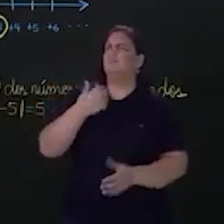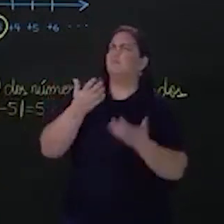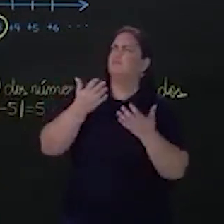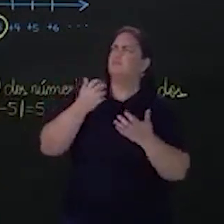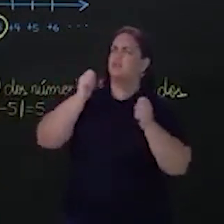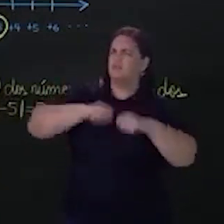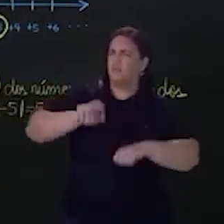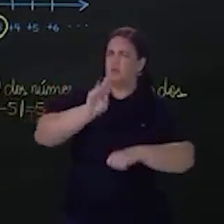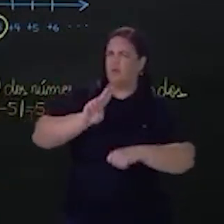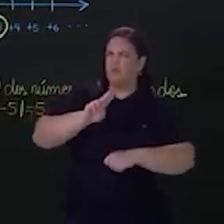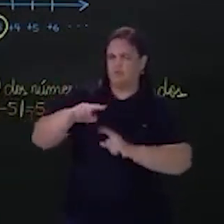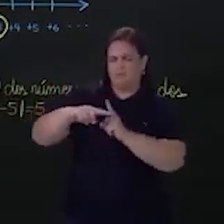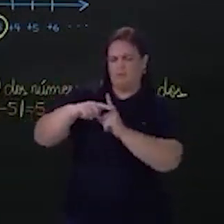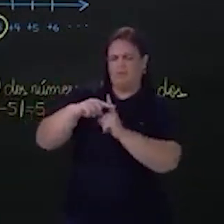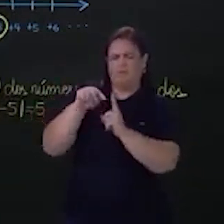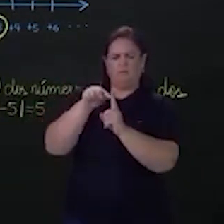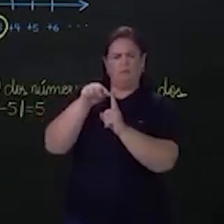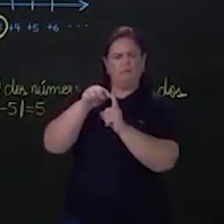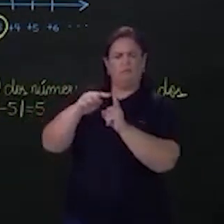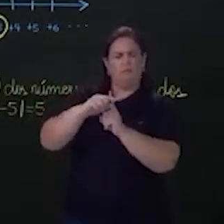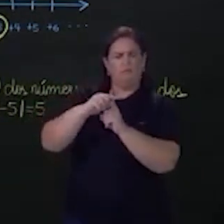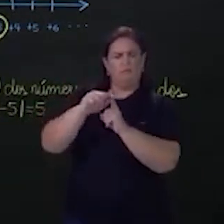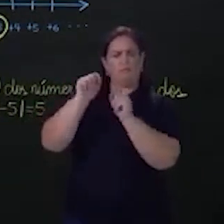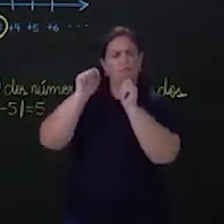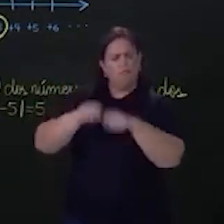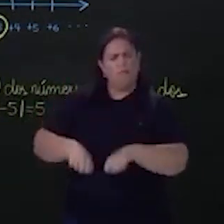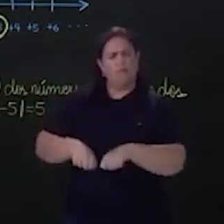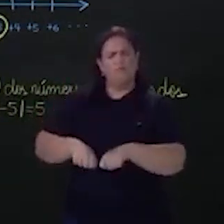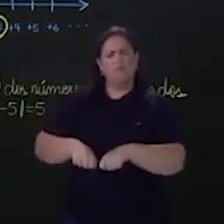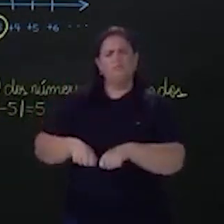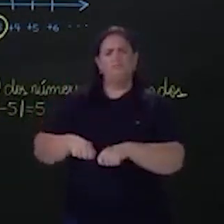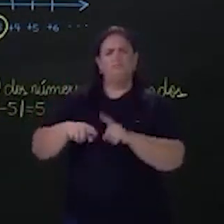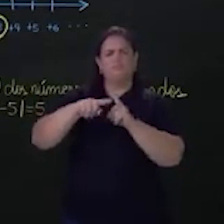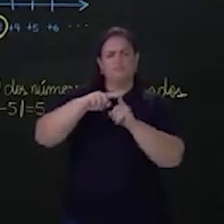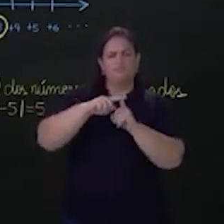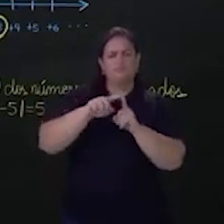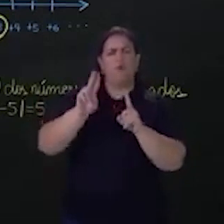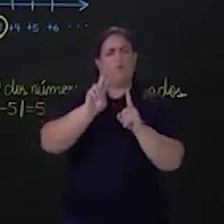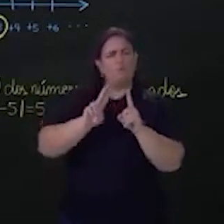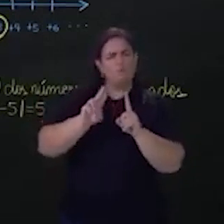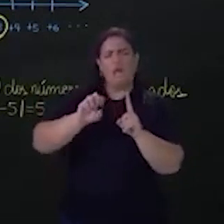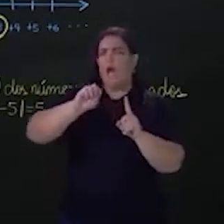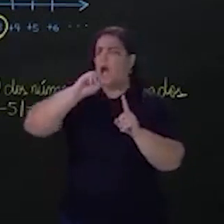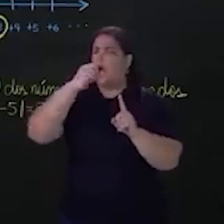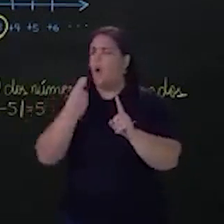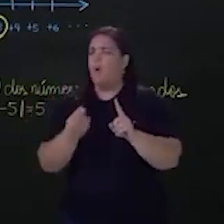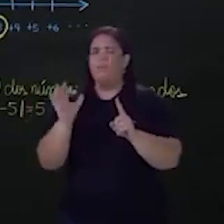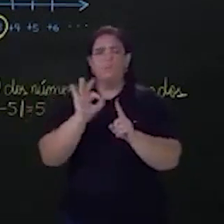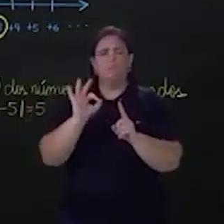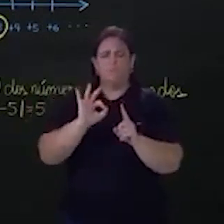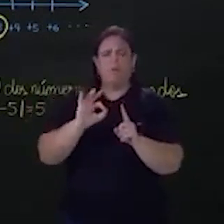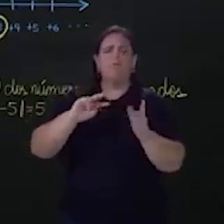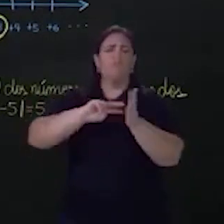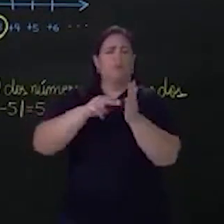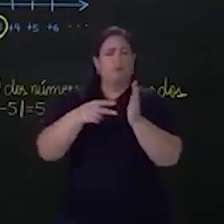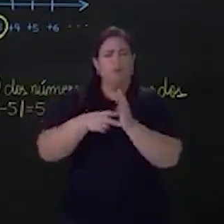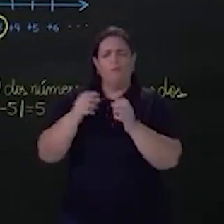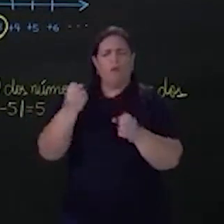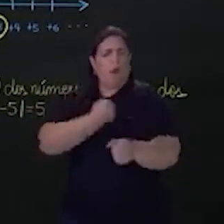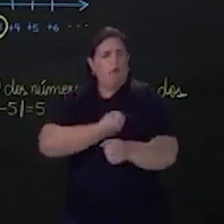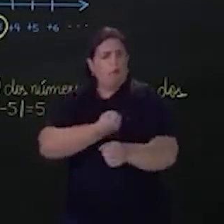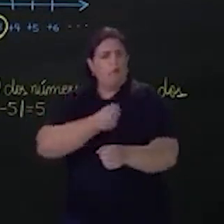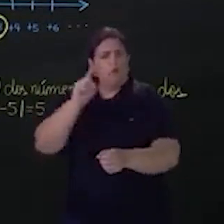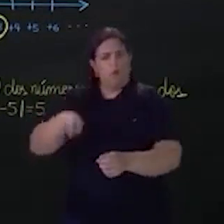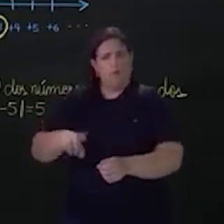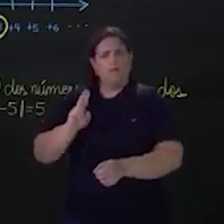sinal de mais, com o sinal de adição? Pode, até porque esse sinal te indica que ele também é positivo.